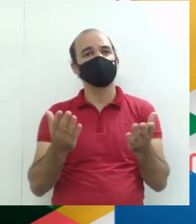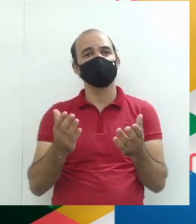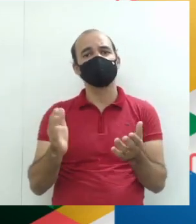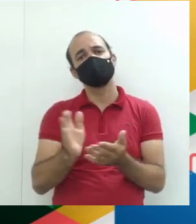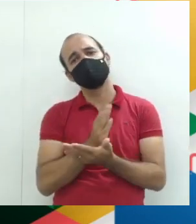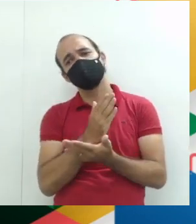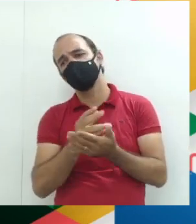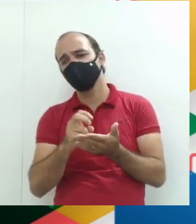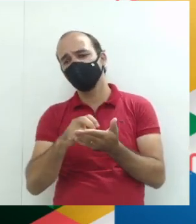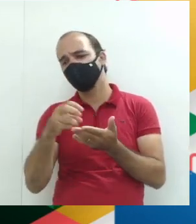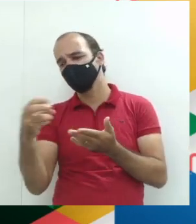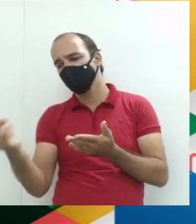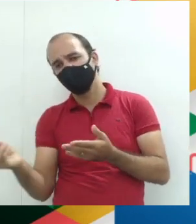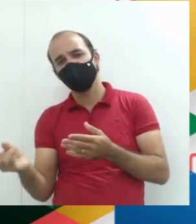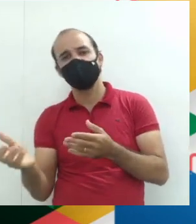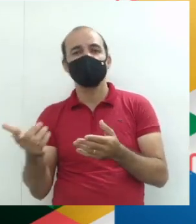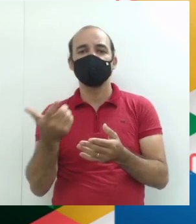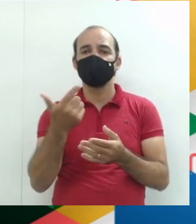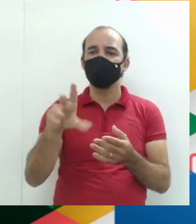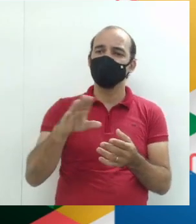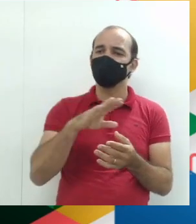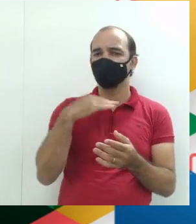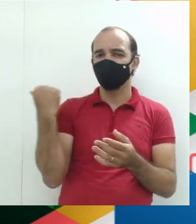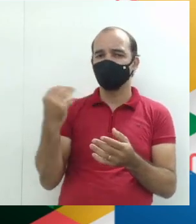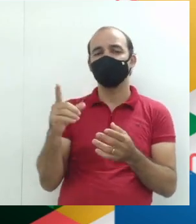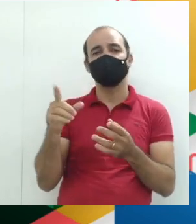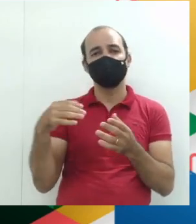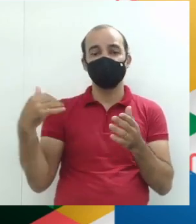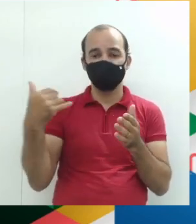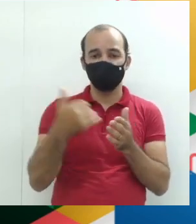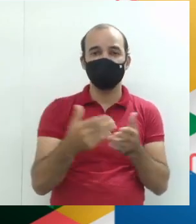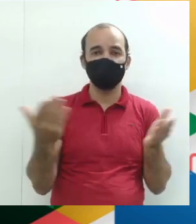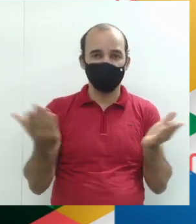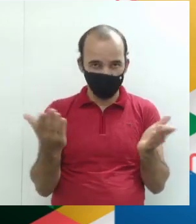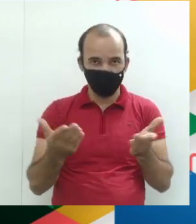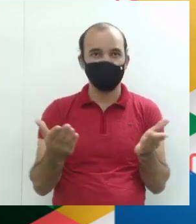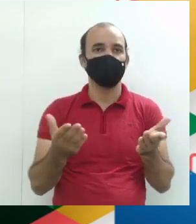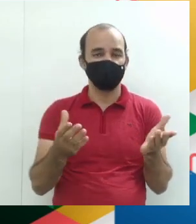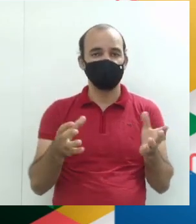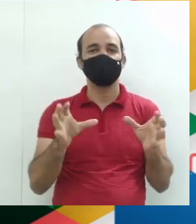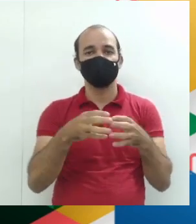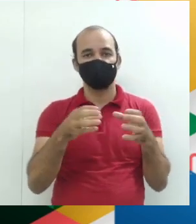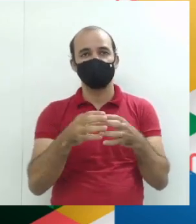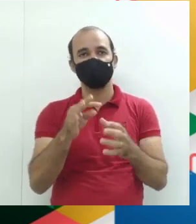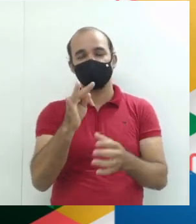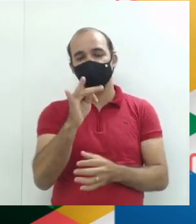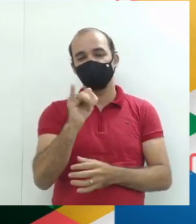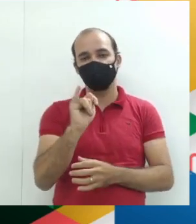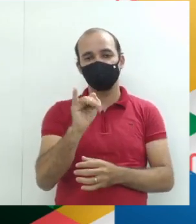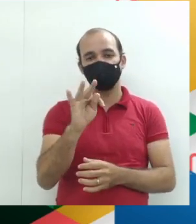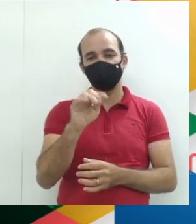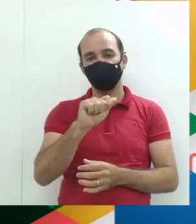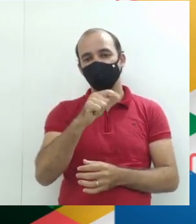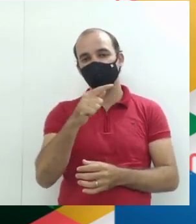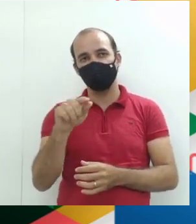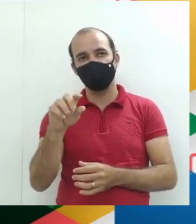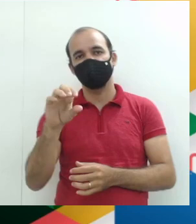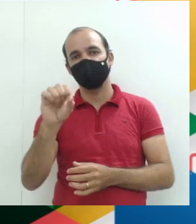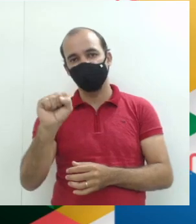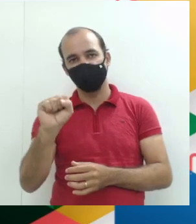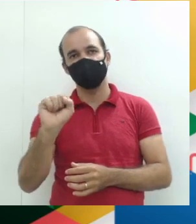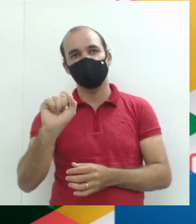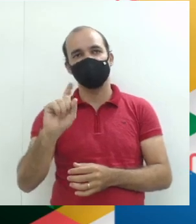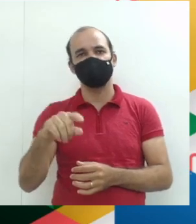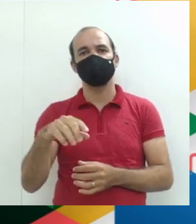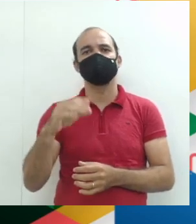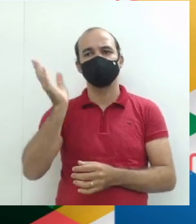deixaram a banda, outros já morreram, mas a banda ainda se mantém até hoje com alguns integrantes e ainda